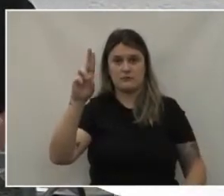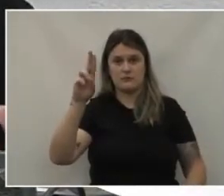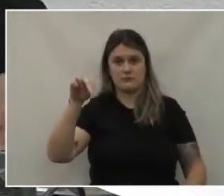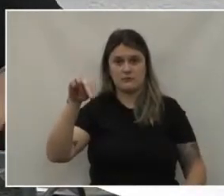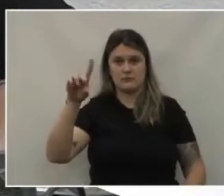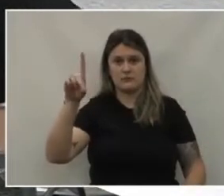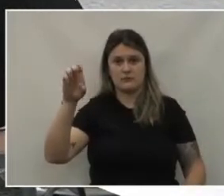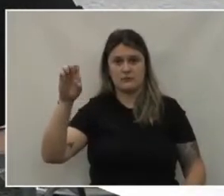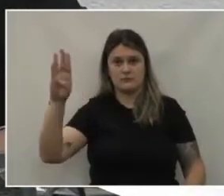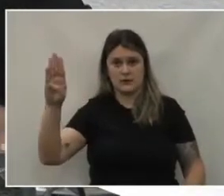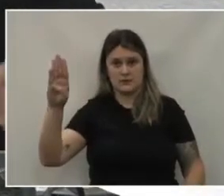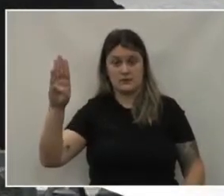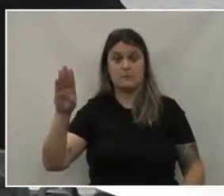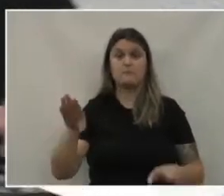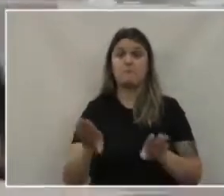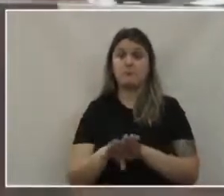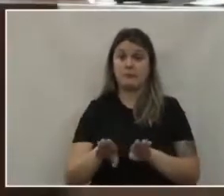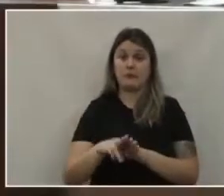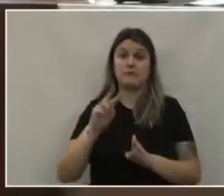vereador Almires Bugai Filho.